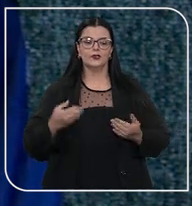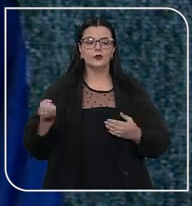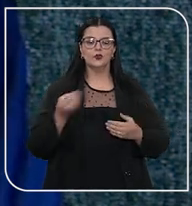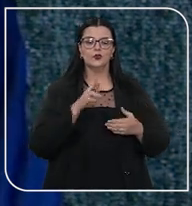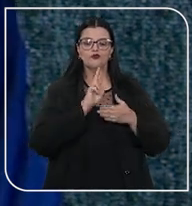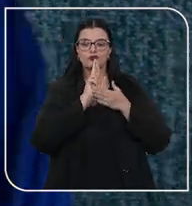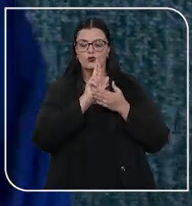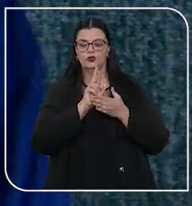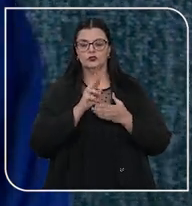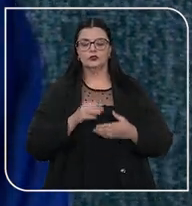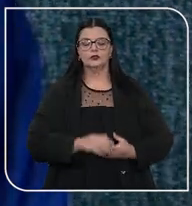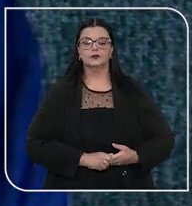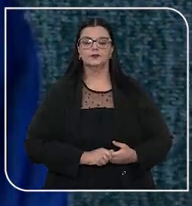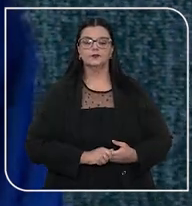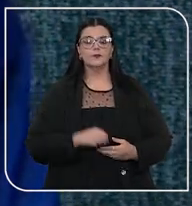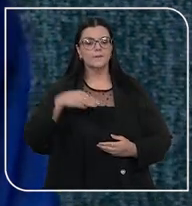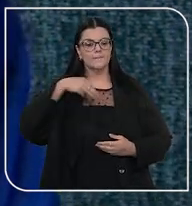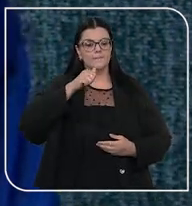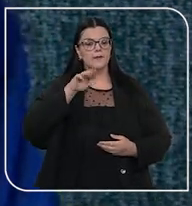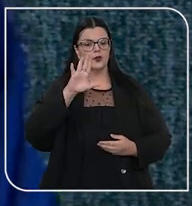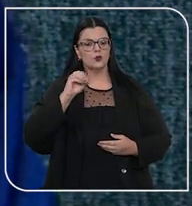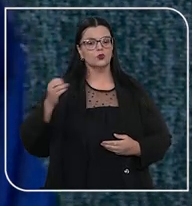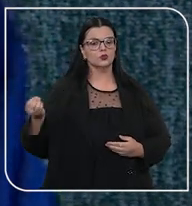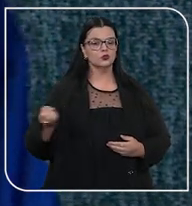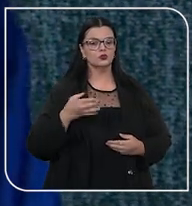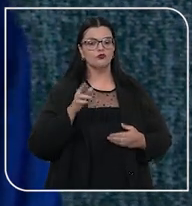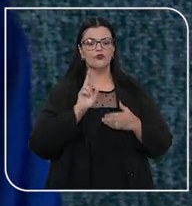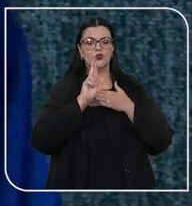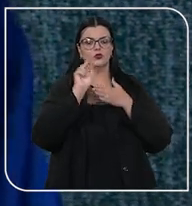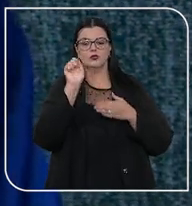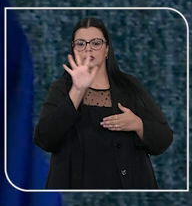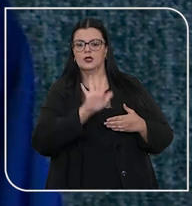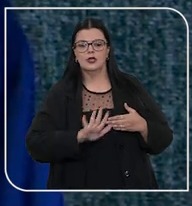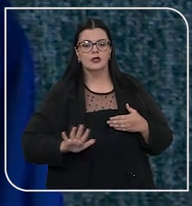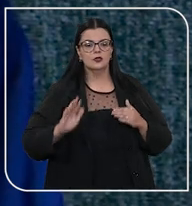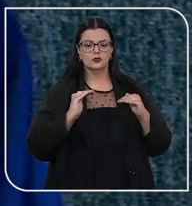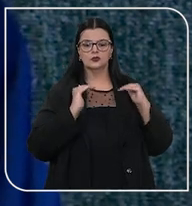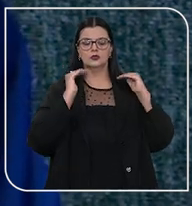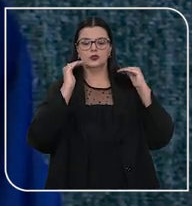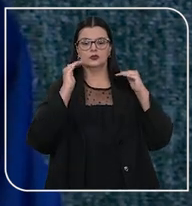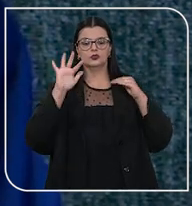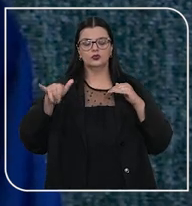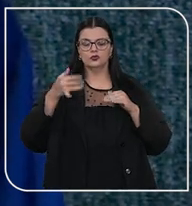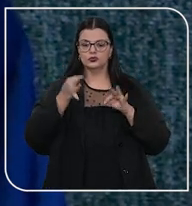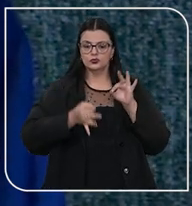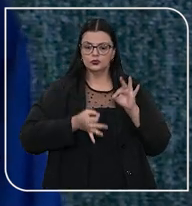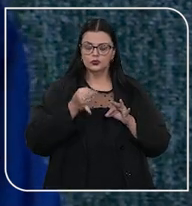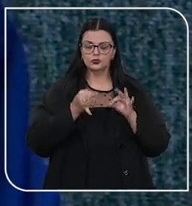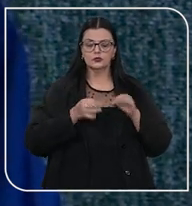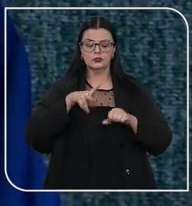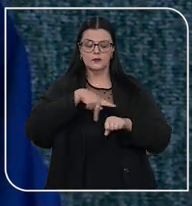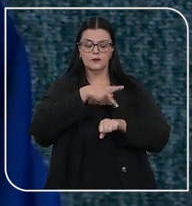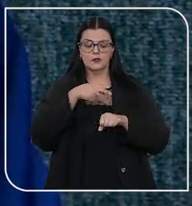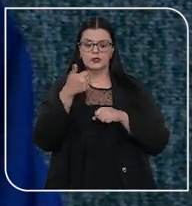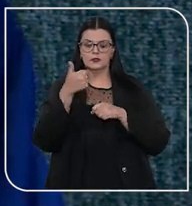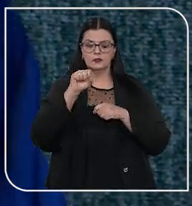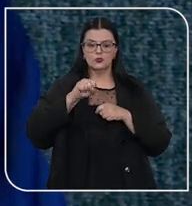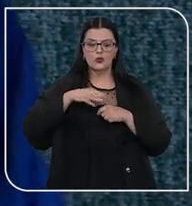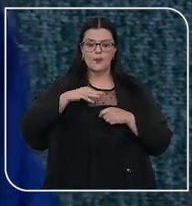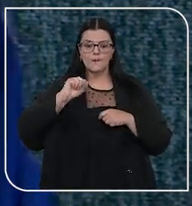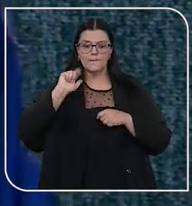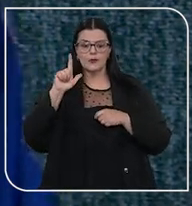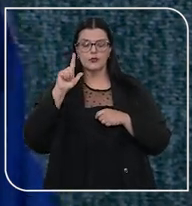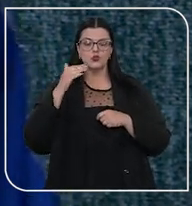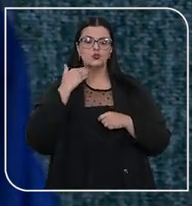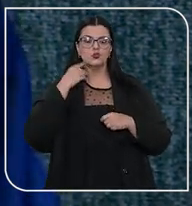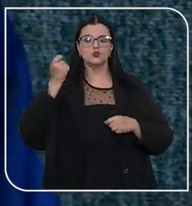novo corregedor. E agora Mauro vai ser o Corregedor Nacional de Justiça, num país que tem